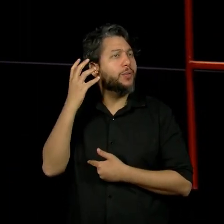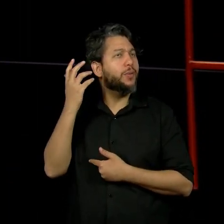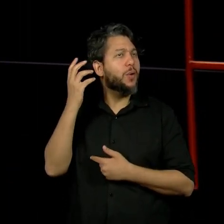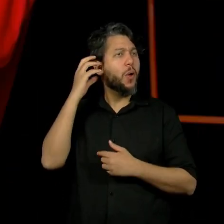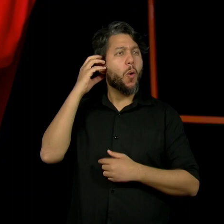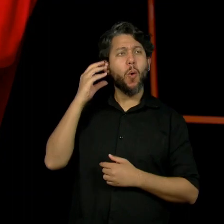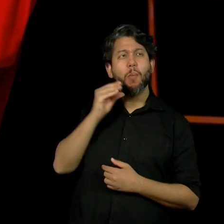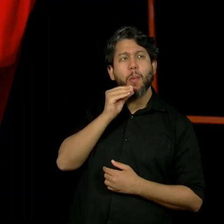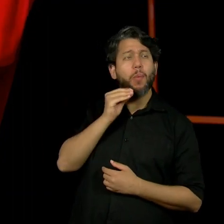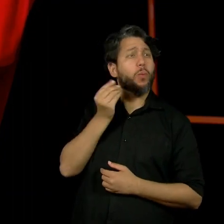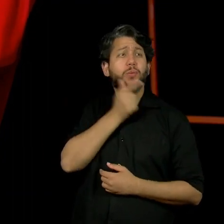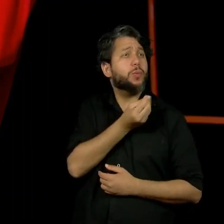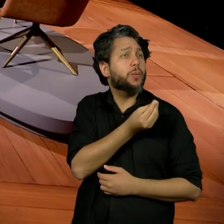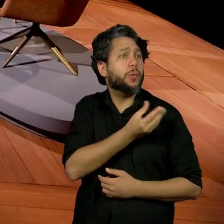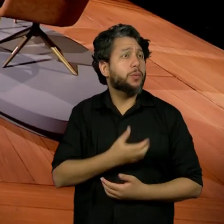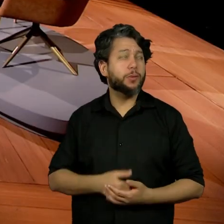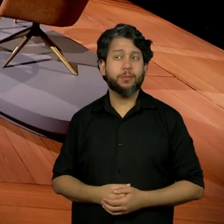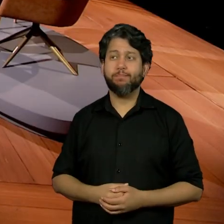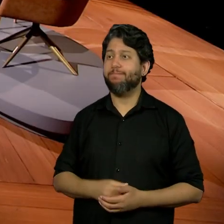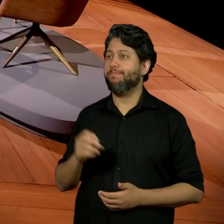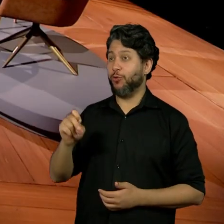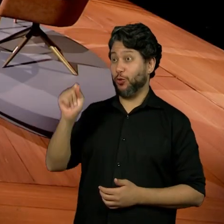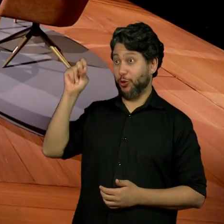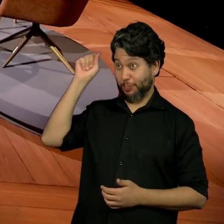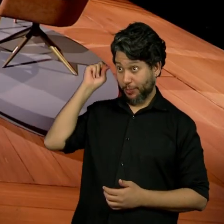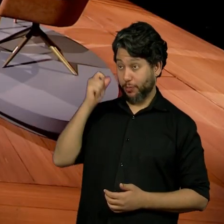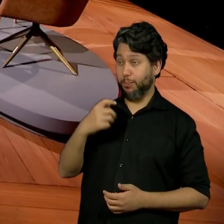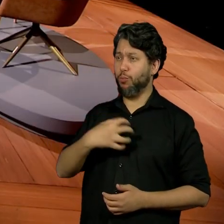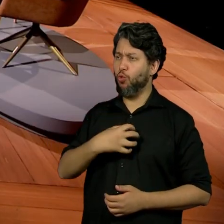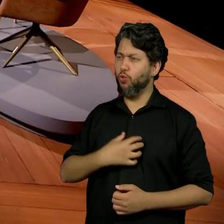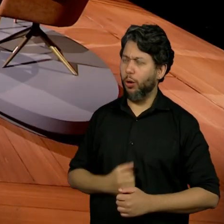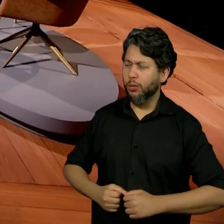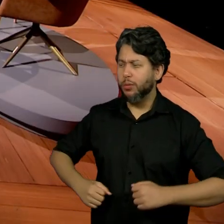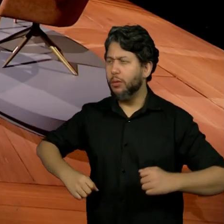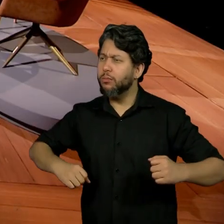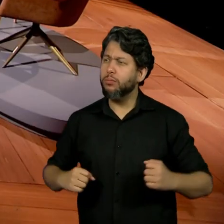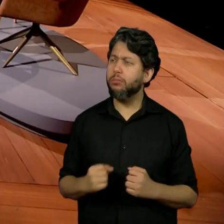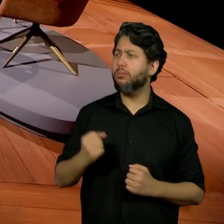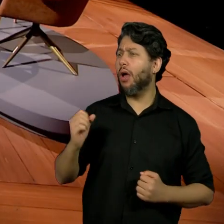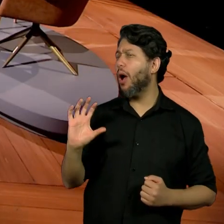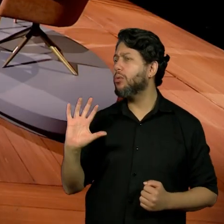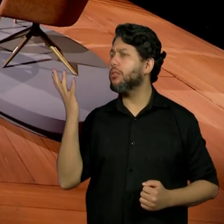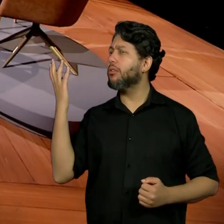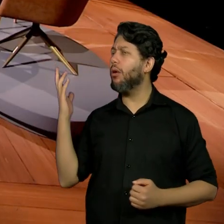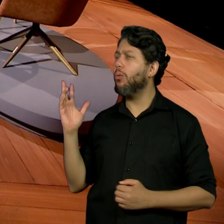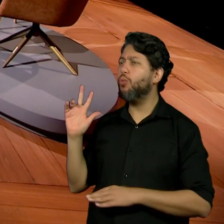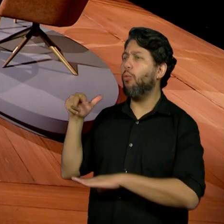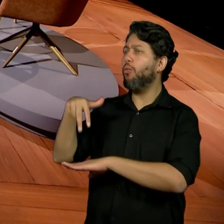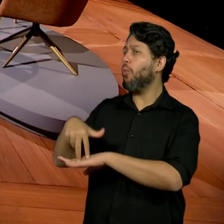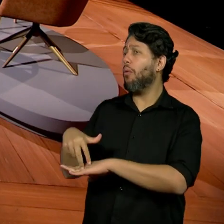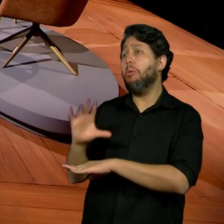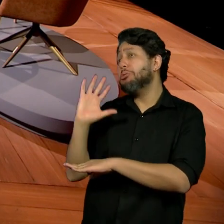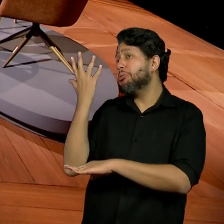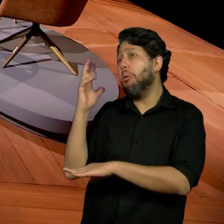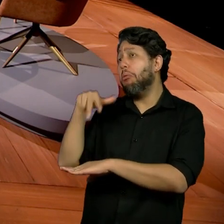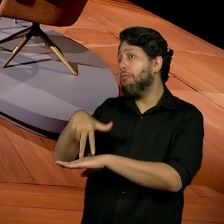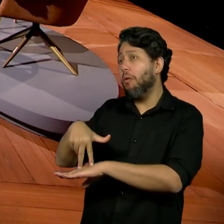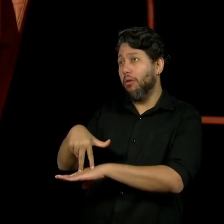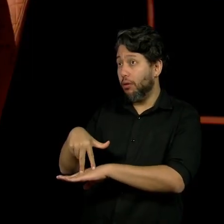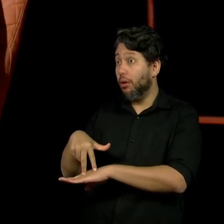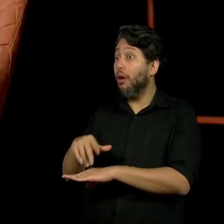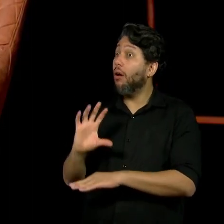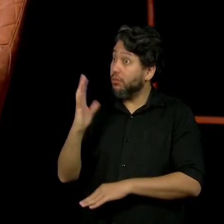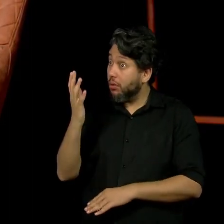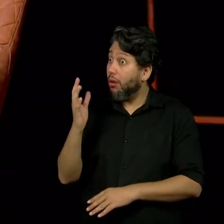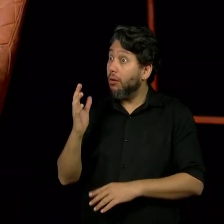aconteceu? Olha, antigamente eu falava muito assim, olha, por acaso eu estava em tal lugar, por acaso, mas tanto por